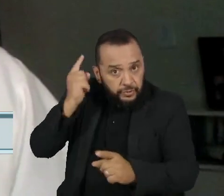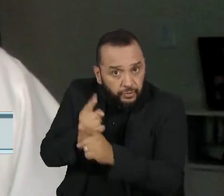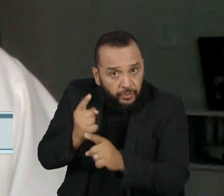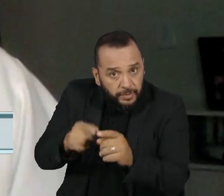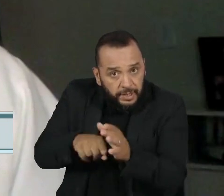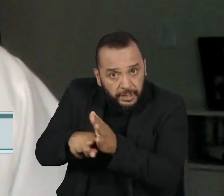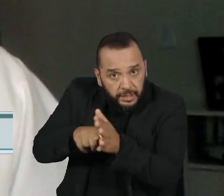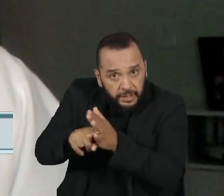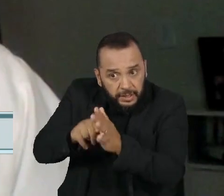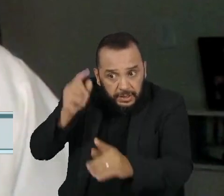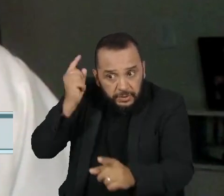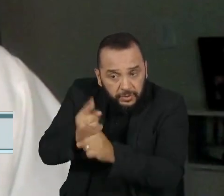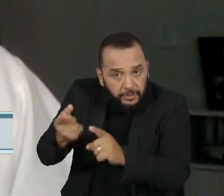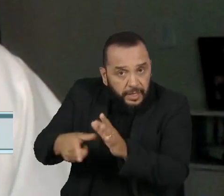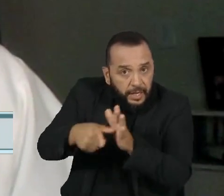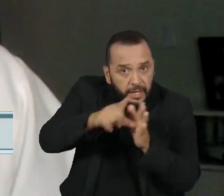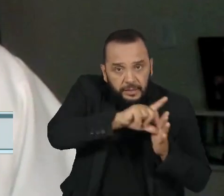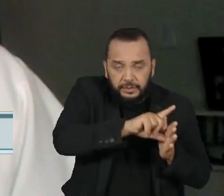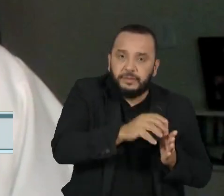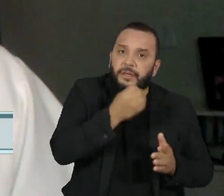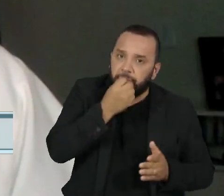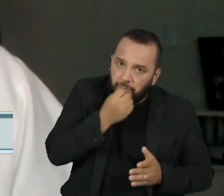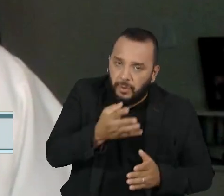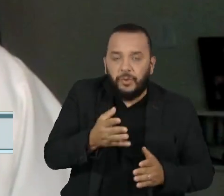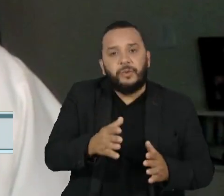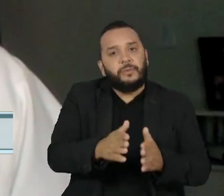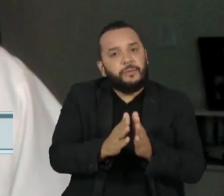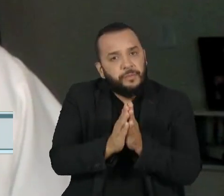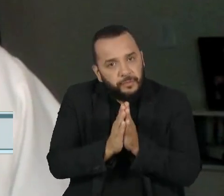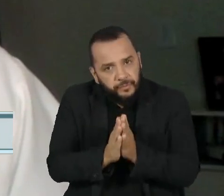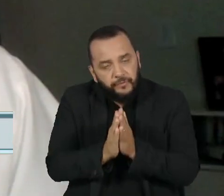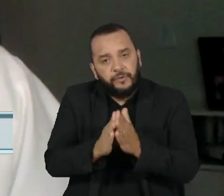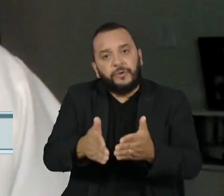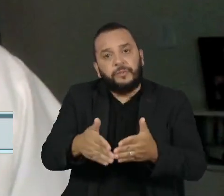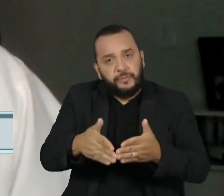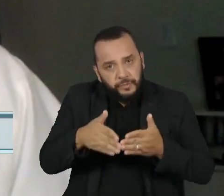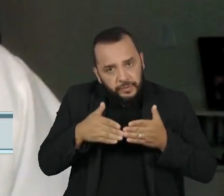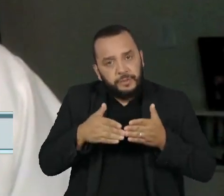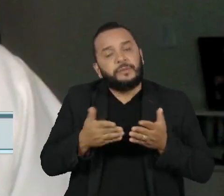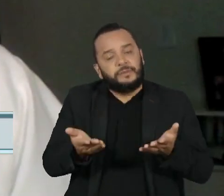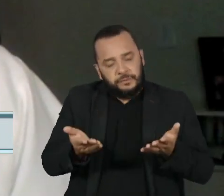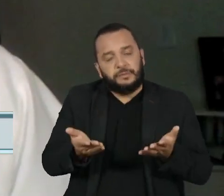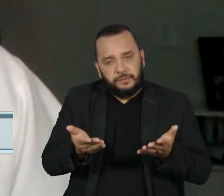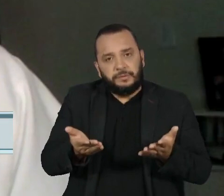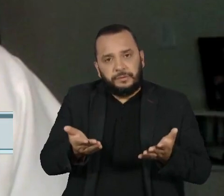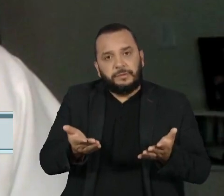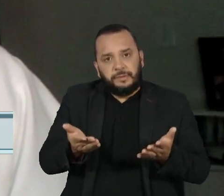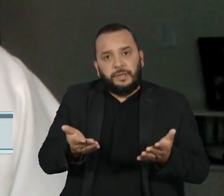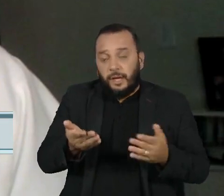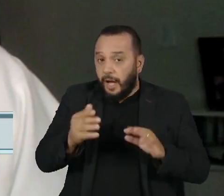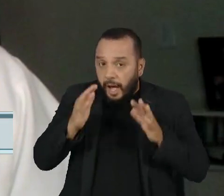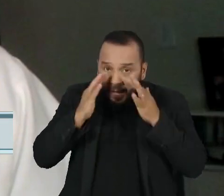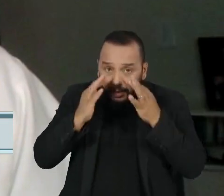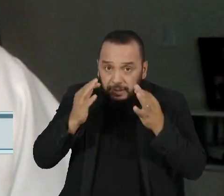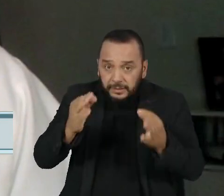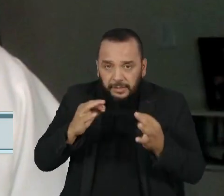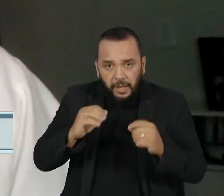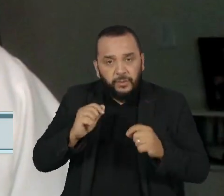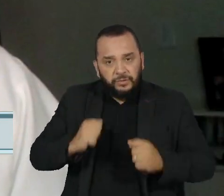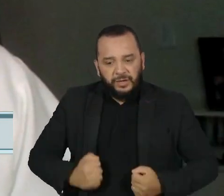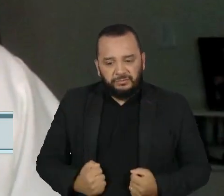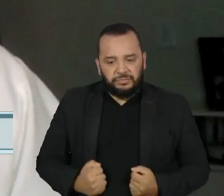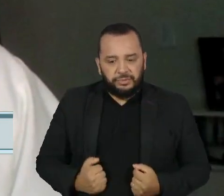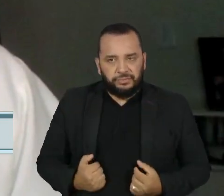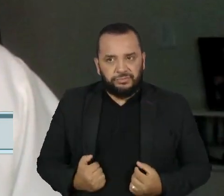tuberculose, coisa que nós estamos alertando constantemente, para que, primeiro, o indivíduo não evolua para as formas